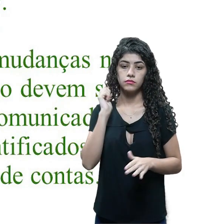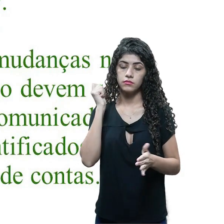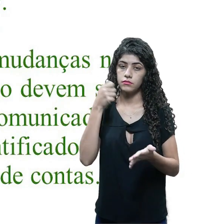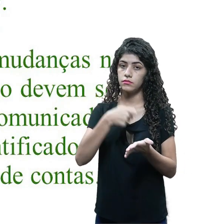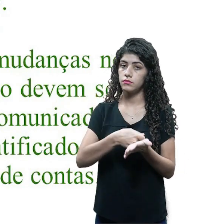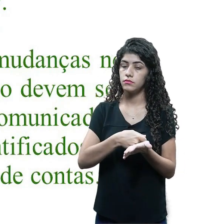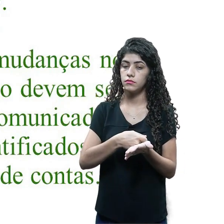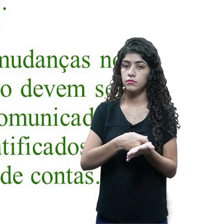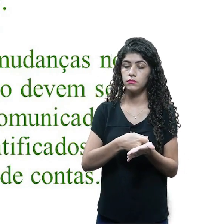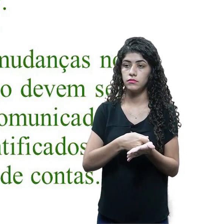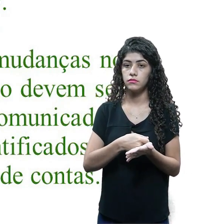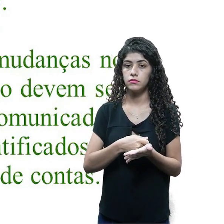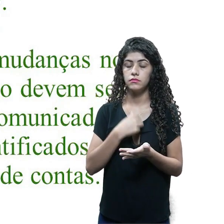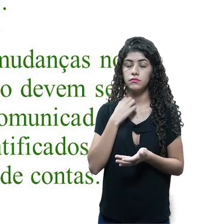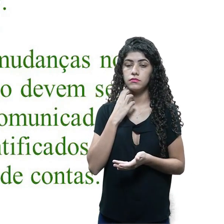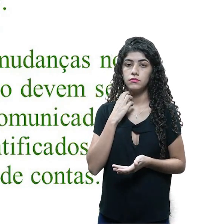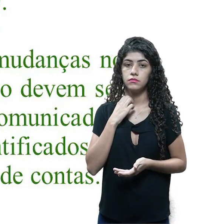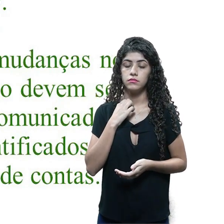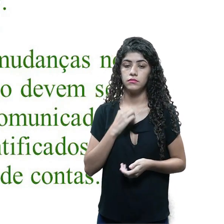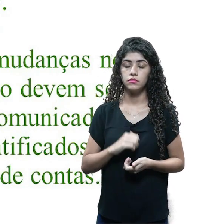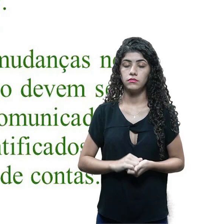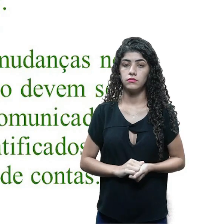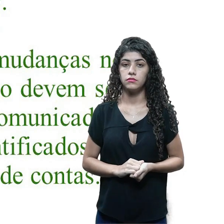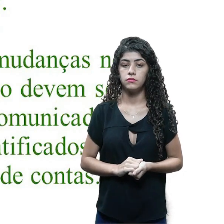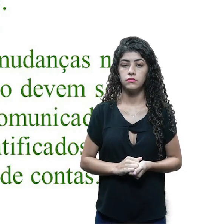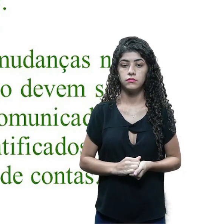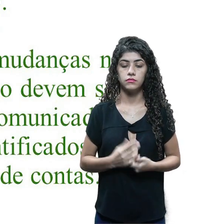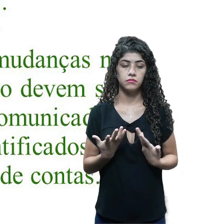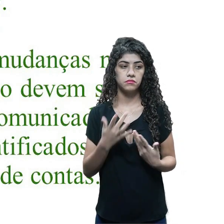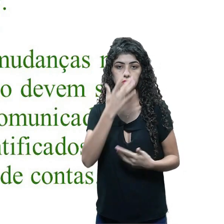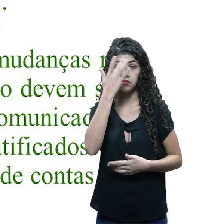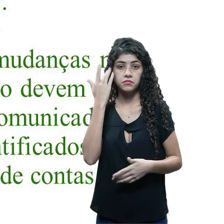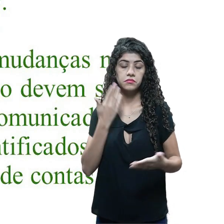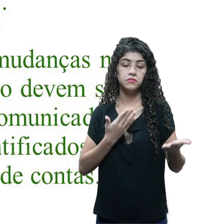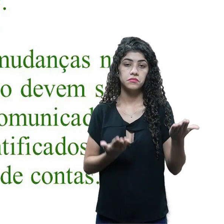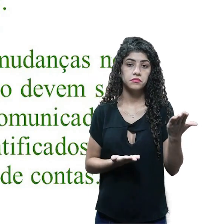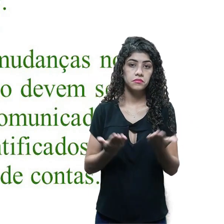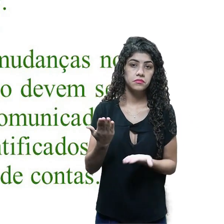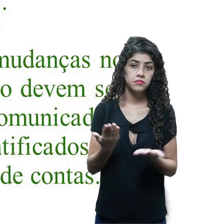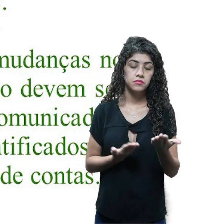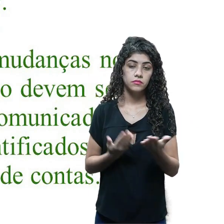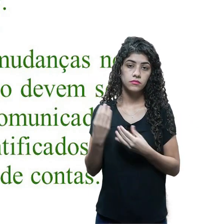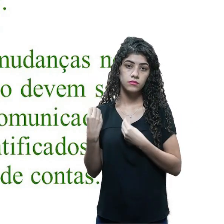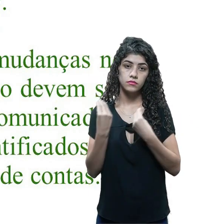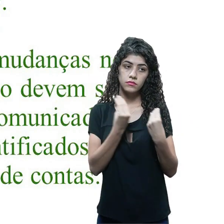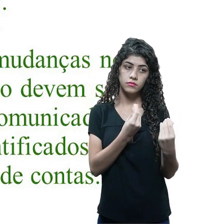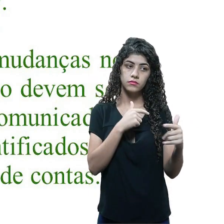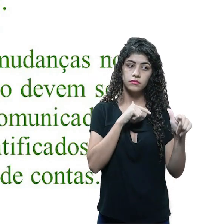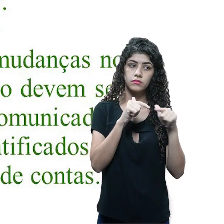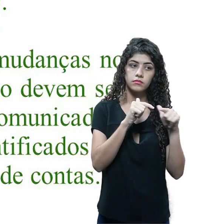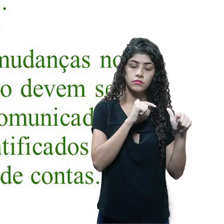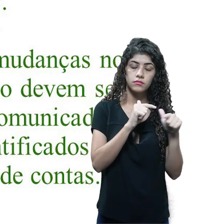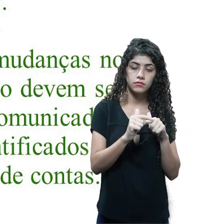de você fazer um pagamento a um servidor, a um prestador de serviço, a